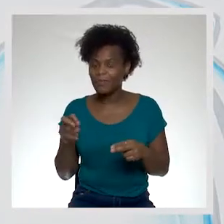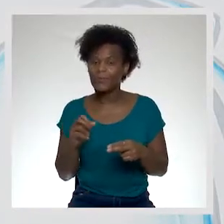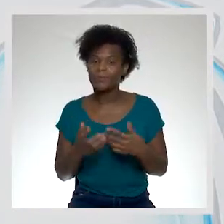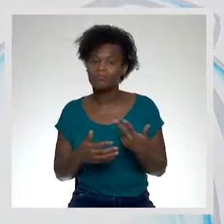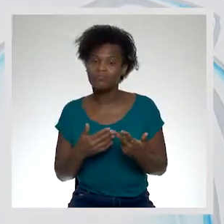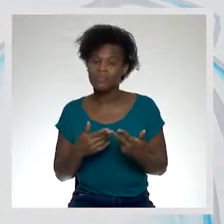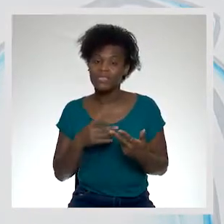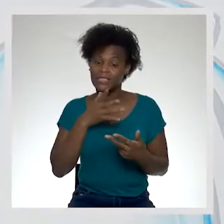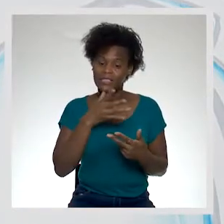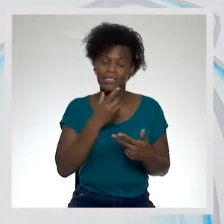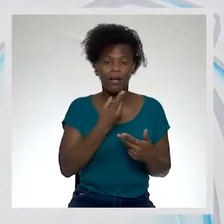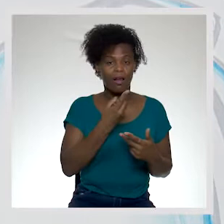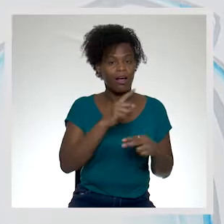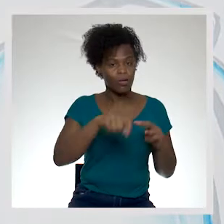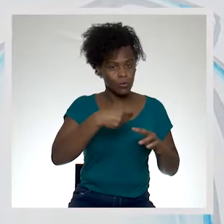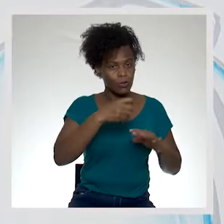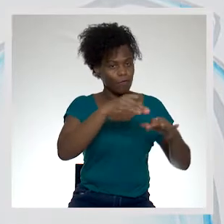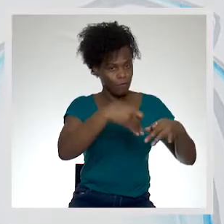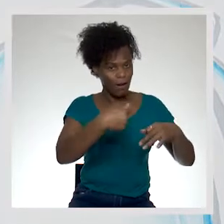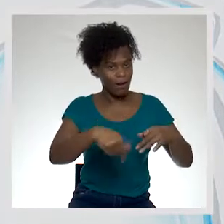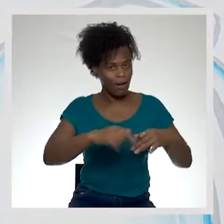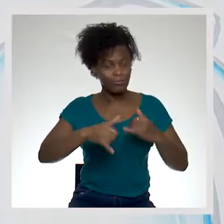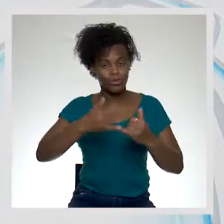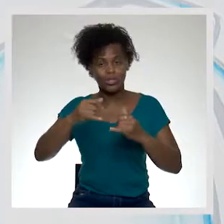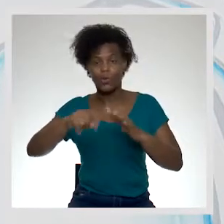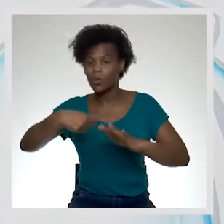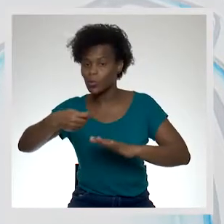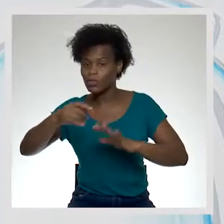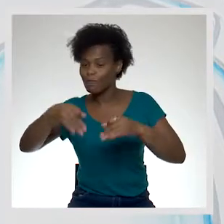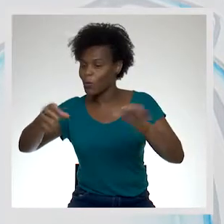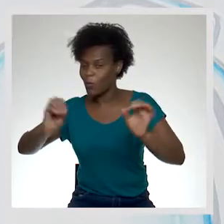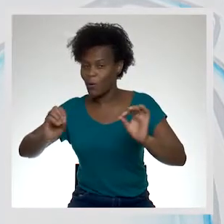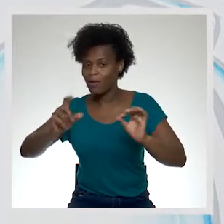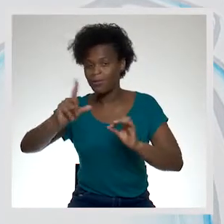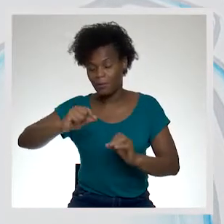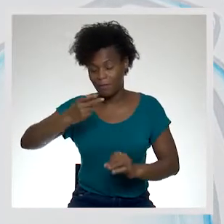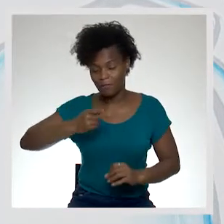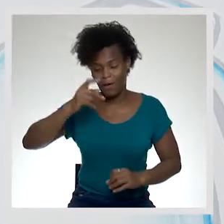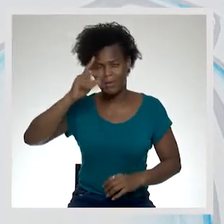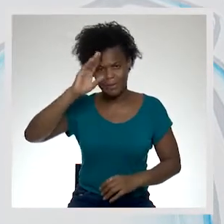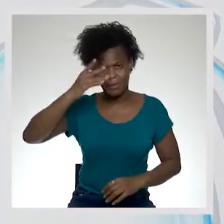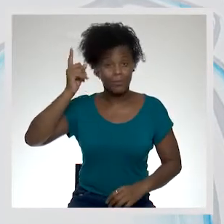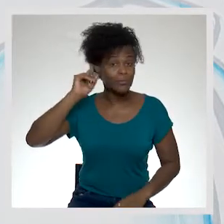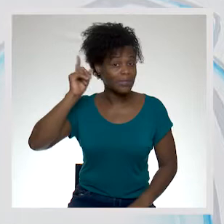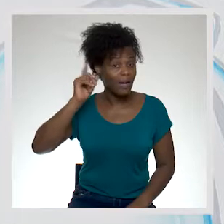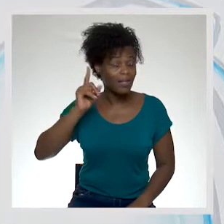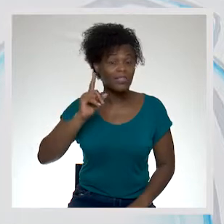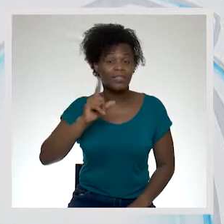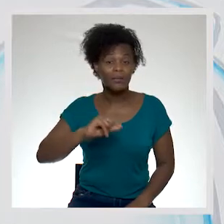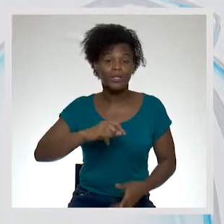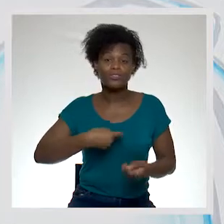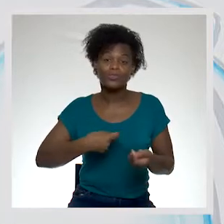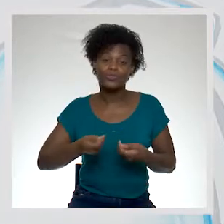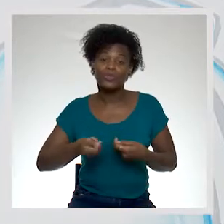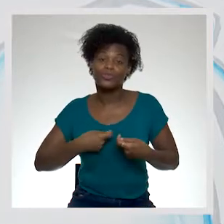que são renováveis e não renováveis, e também ficamos a saber da importância e também da